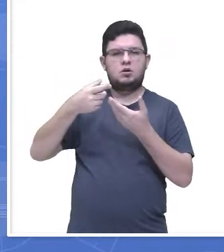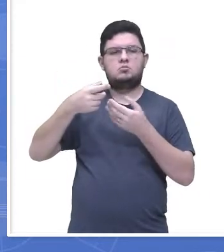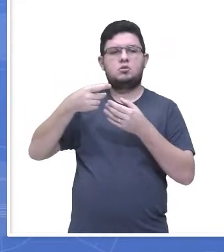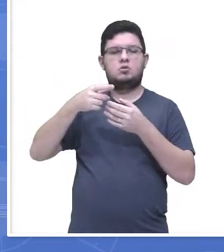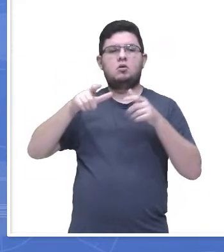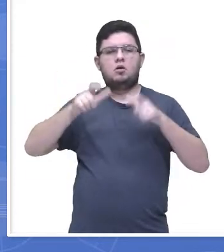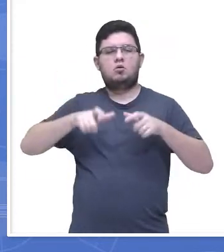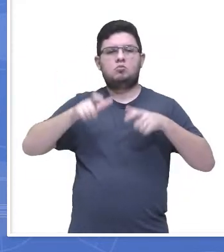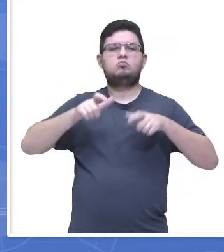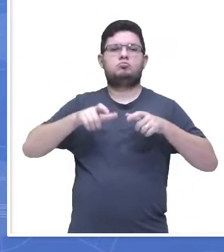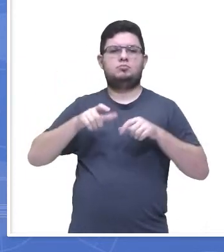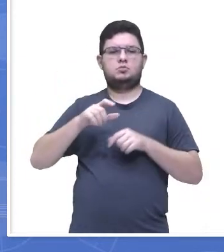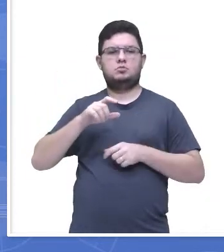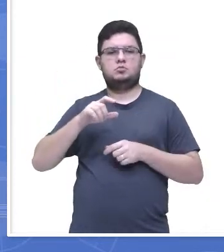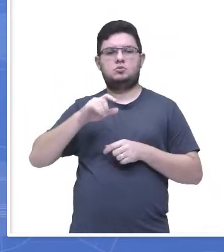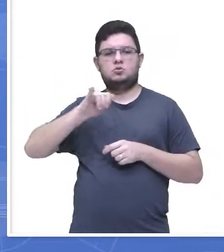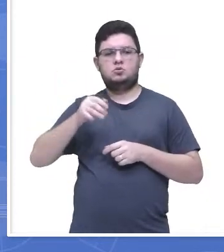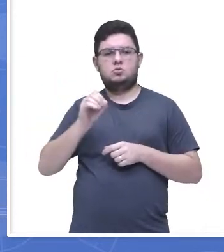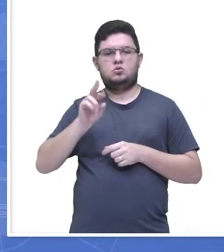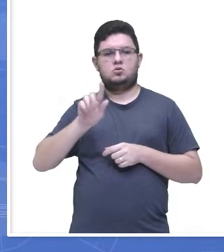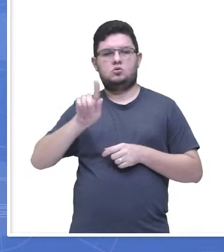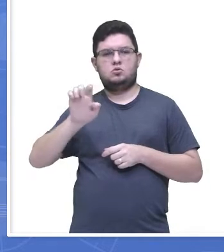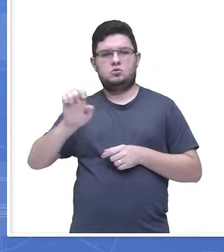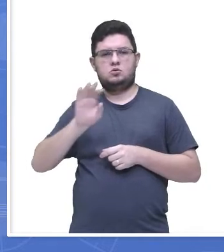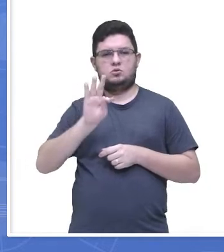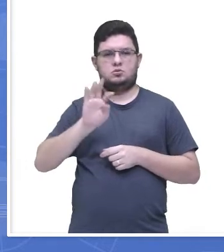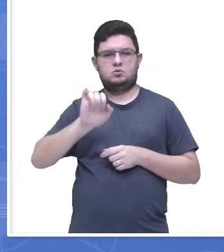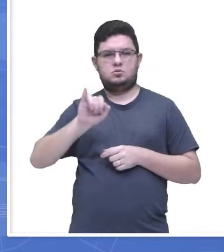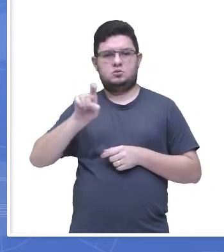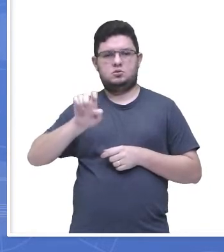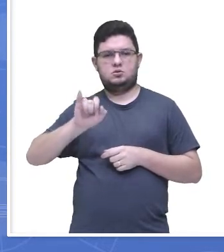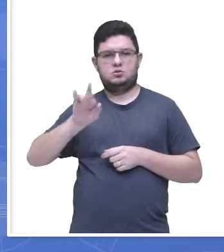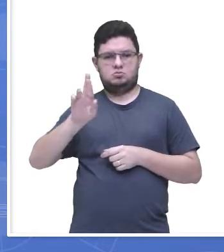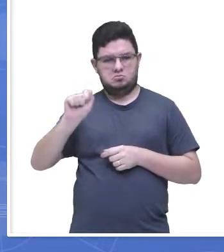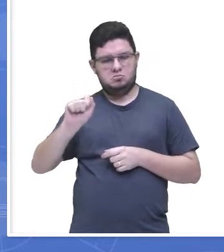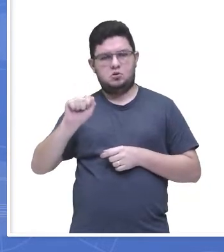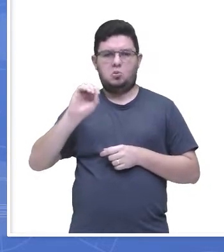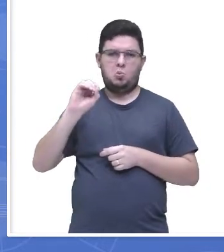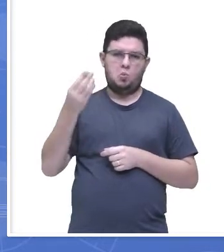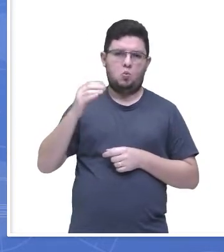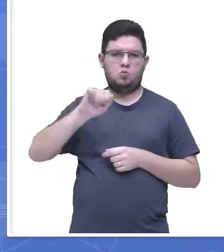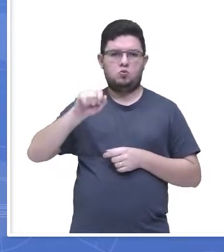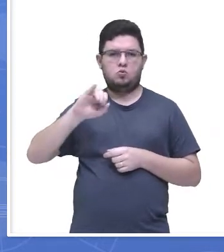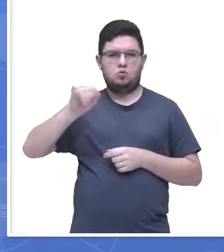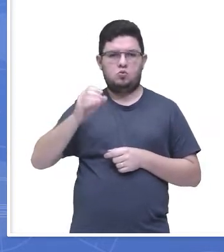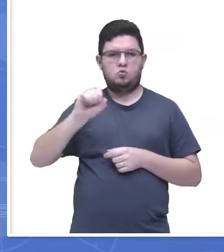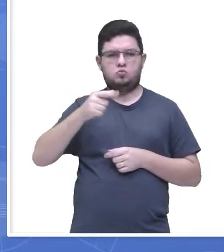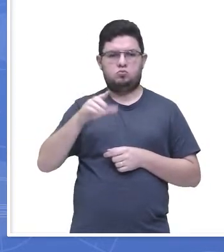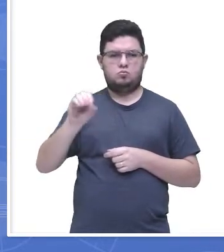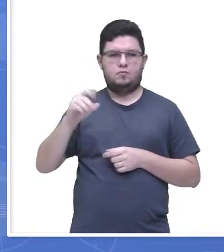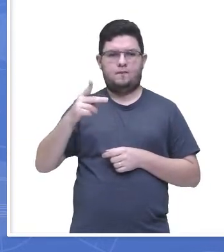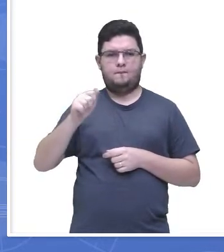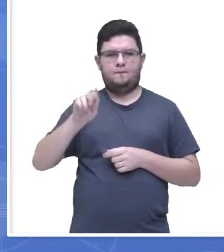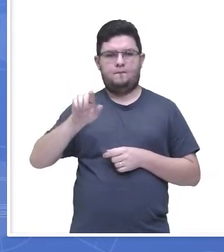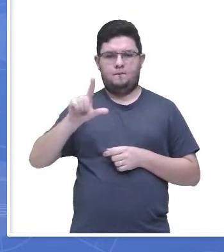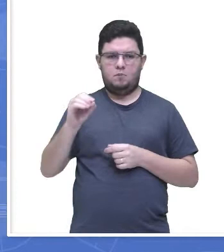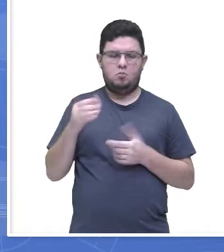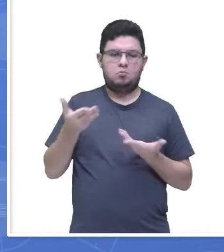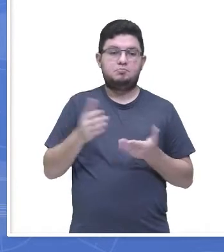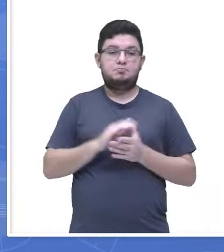um. O Gabriel disse que é a letra E. Escola Estadual Rio Preto da